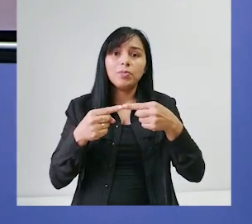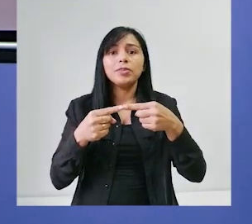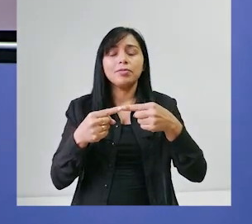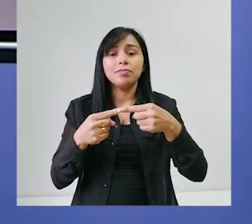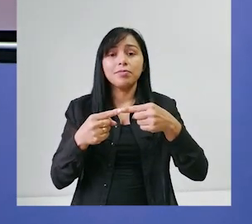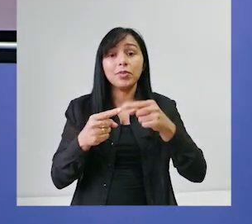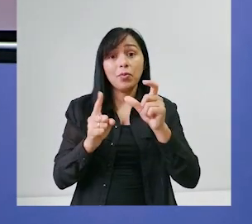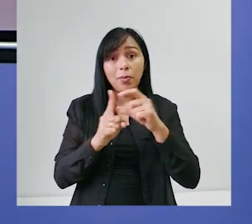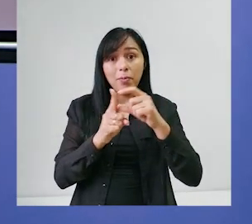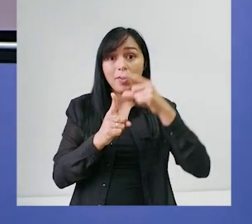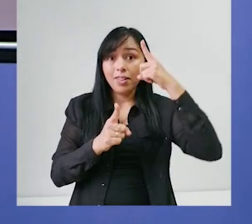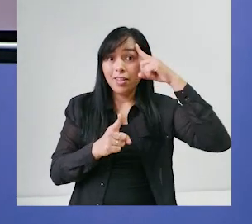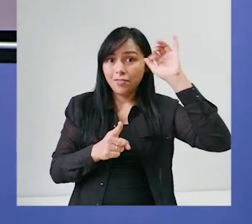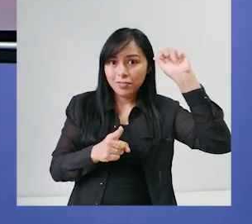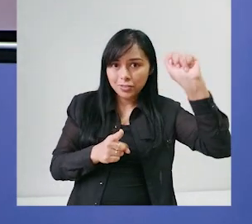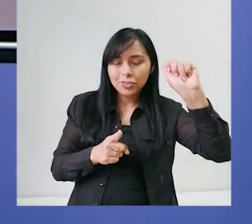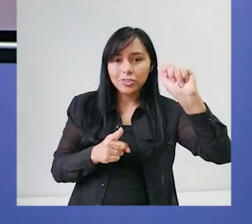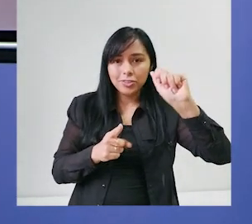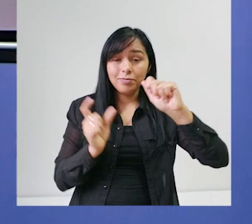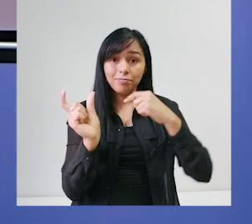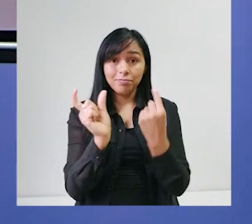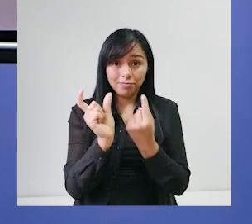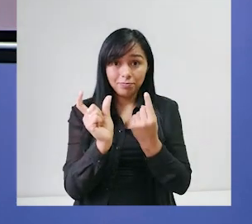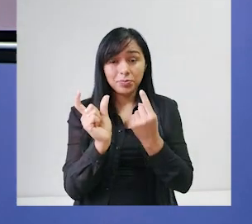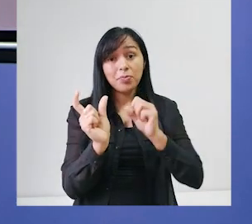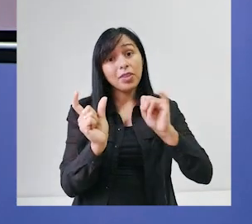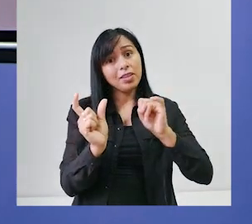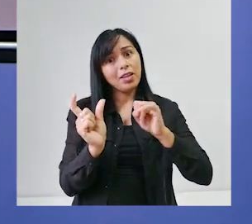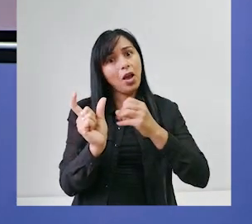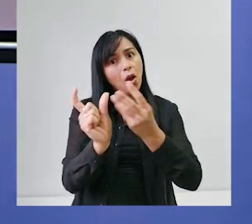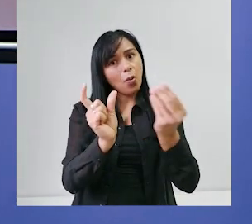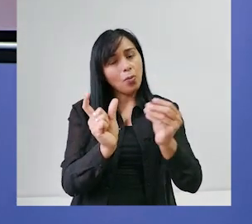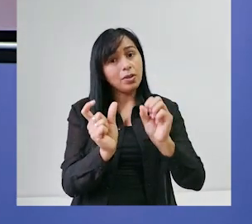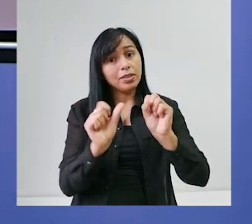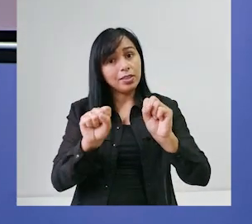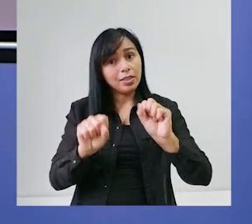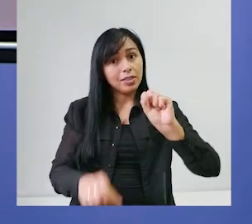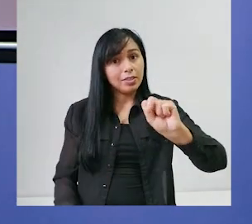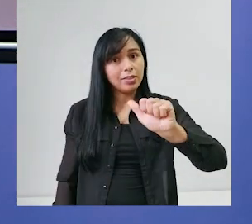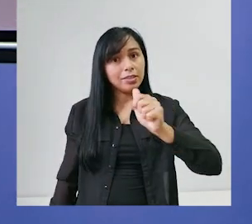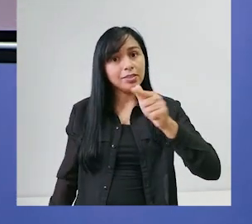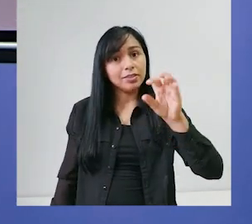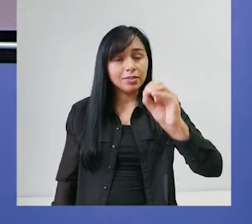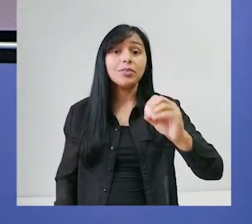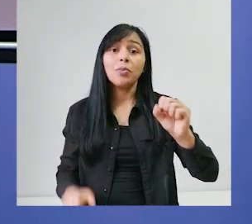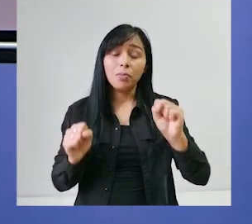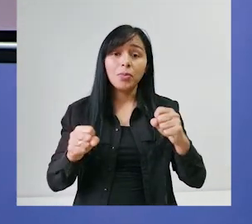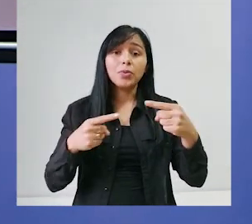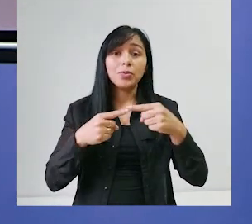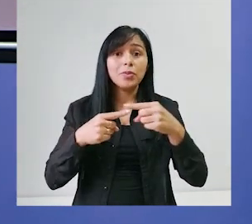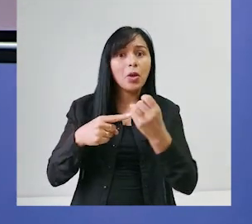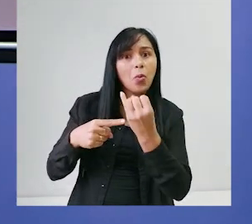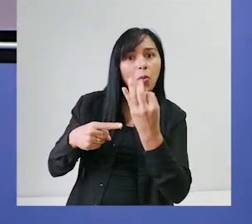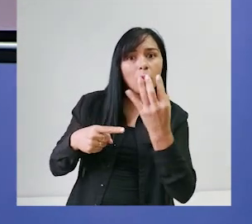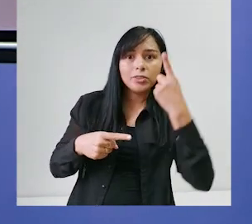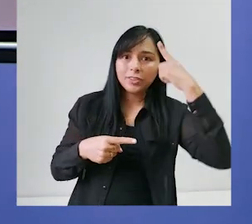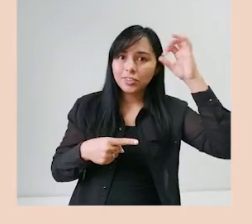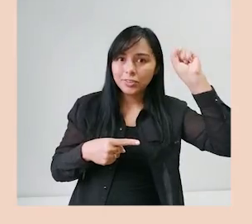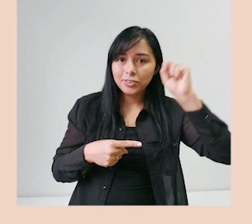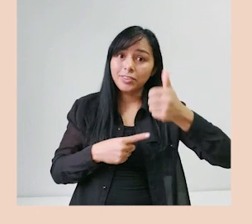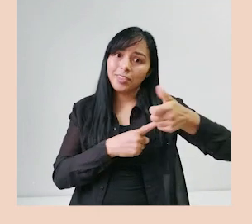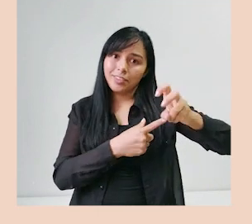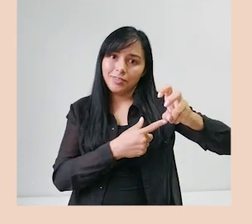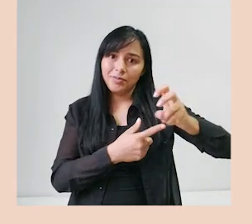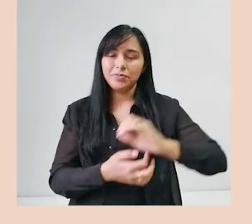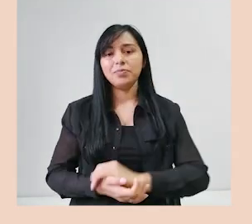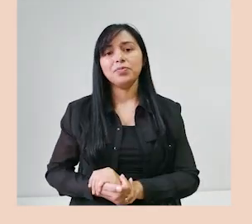nesse caso e quando usamos no plural hoje são 15 de Março ele concorda com o número de dias que ele está expressando